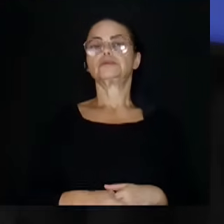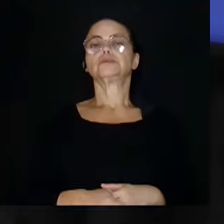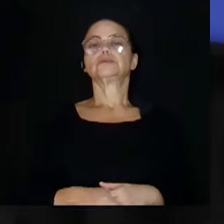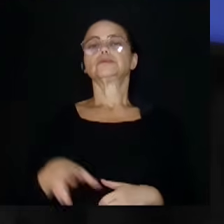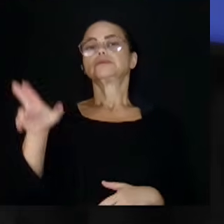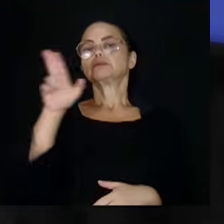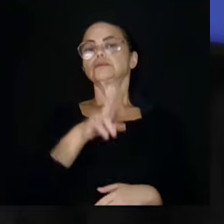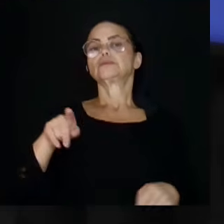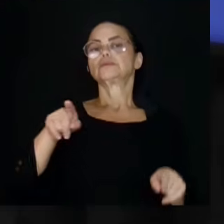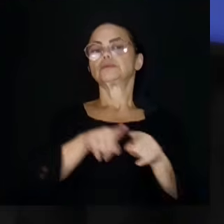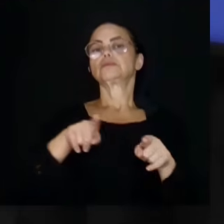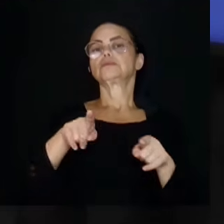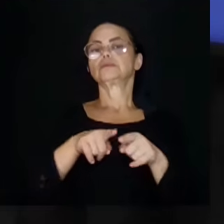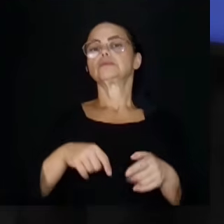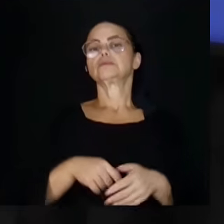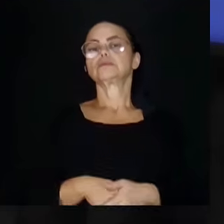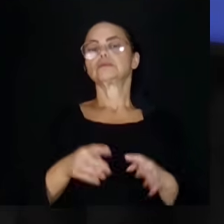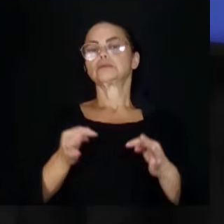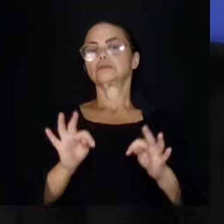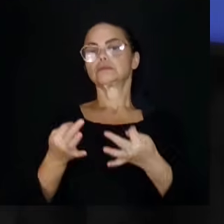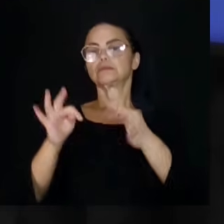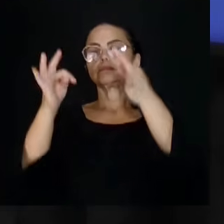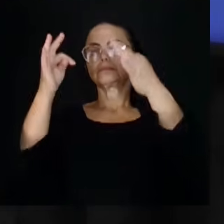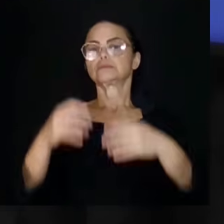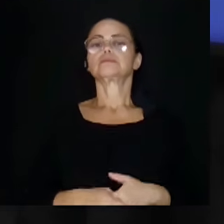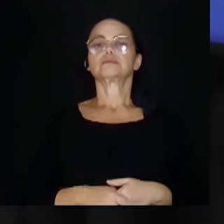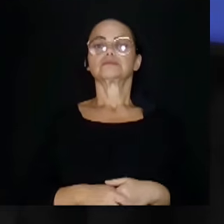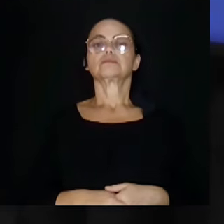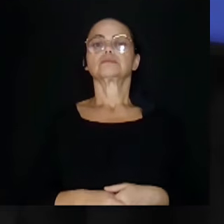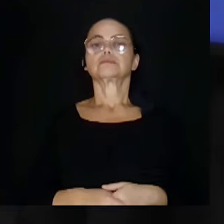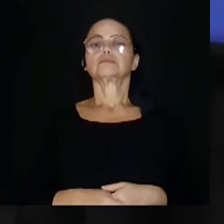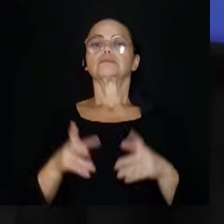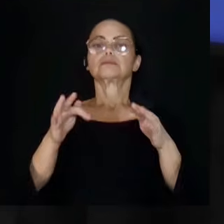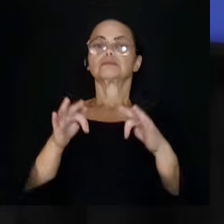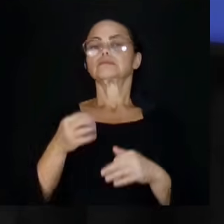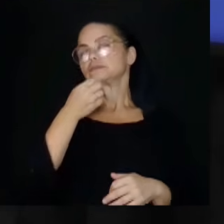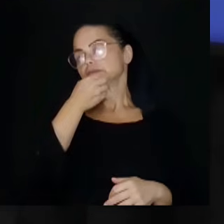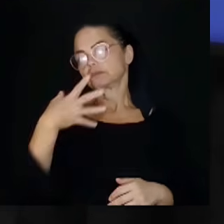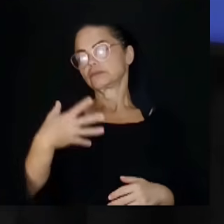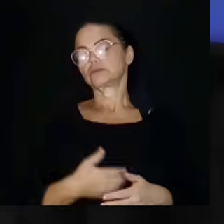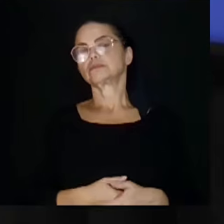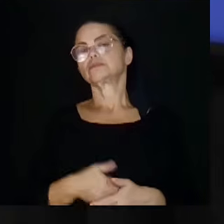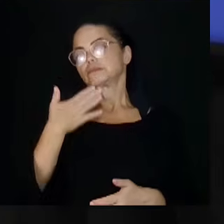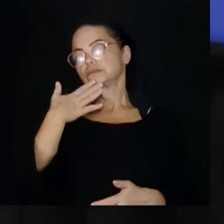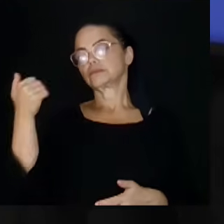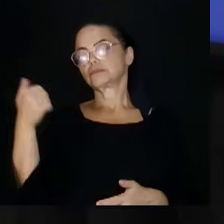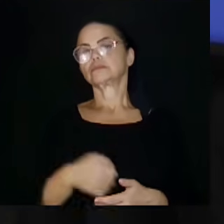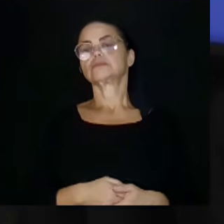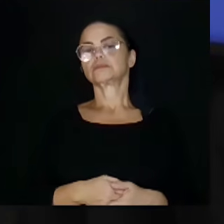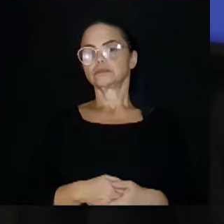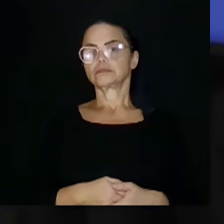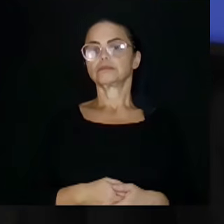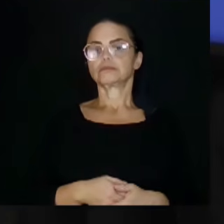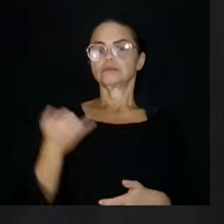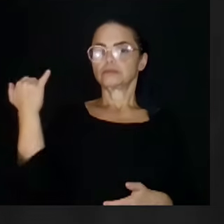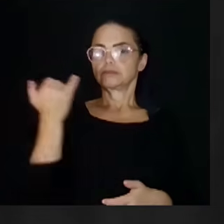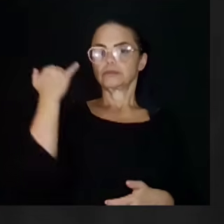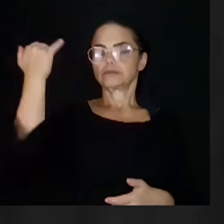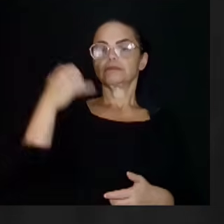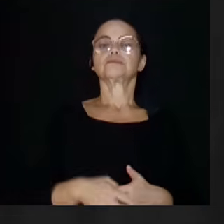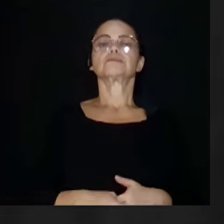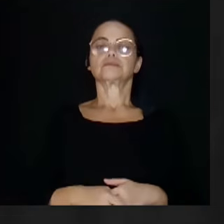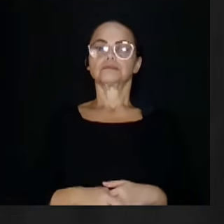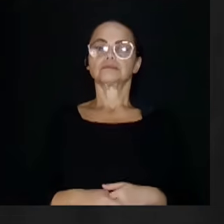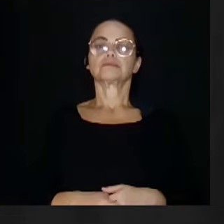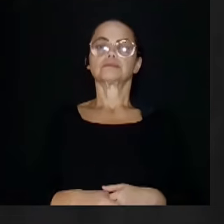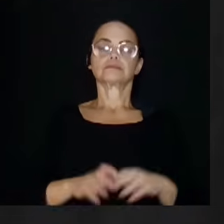da tecnologia, né, para um fim maior. Sim. Né? Isso é muito importante. É a humanização, né? Quando a gente